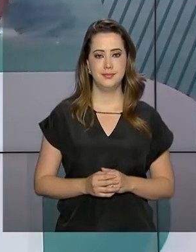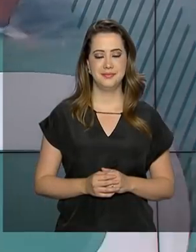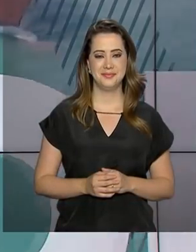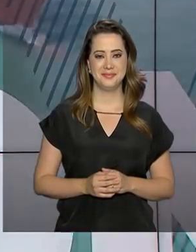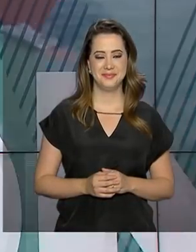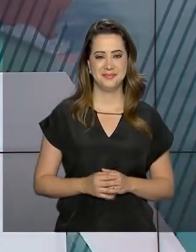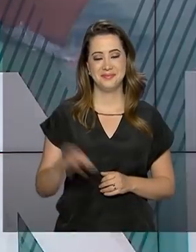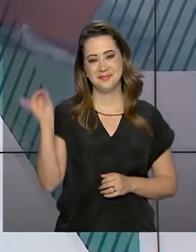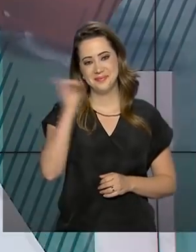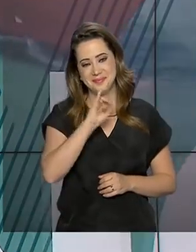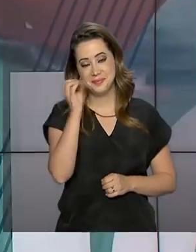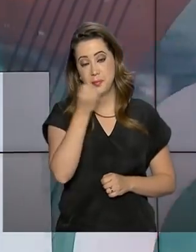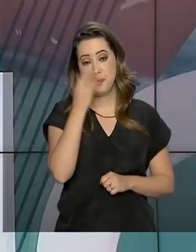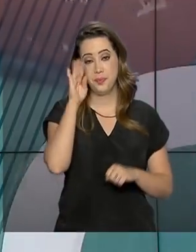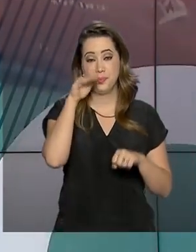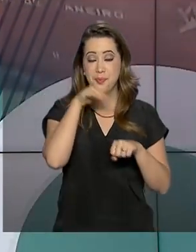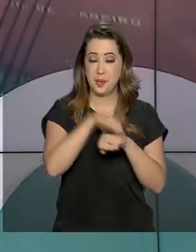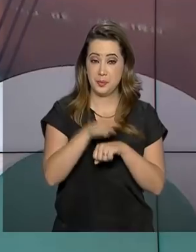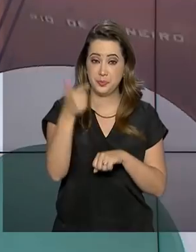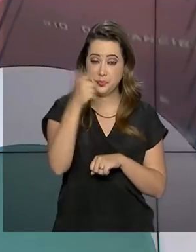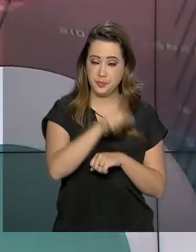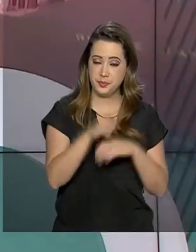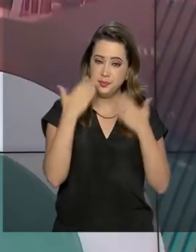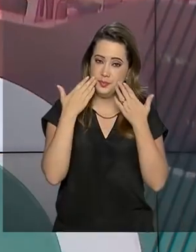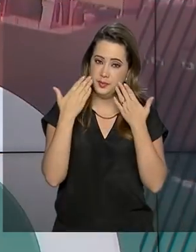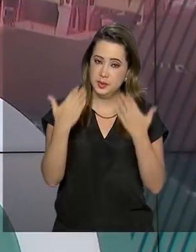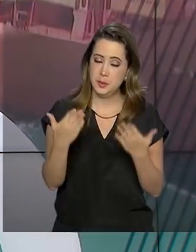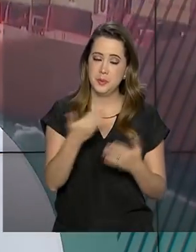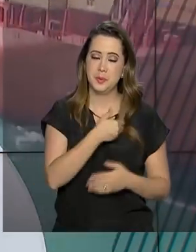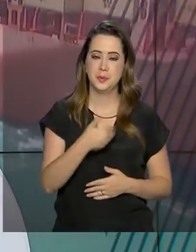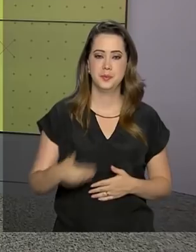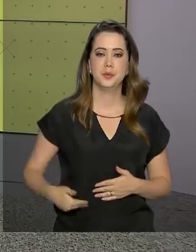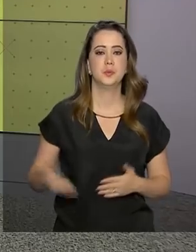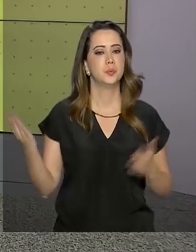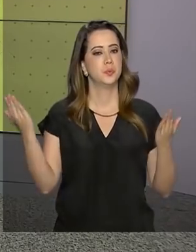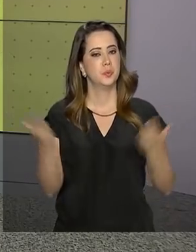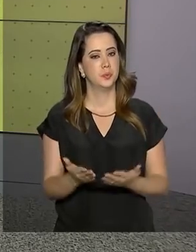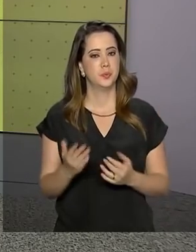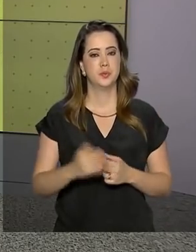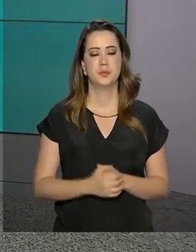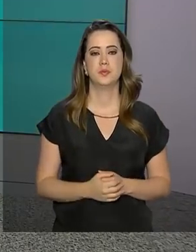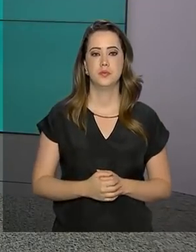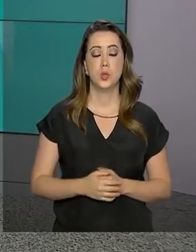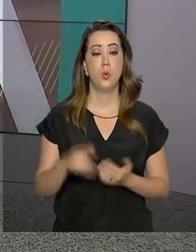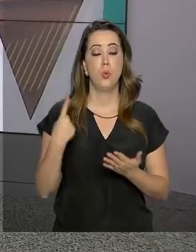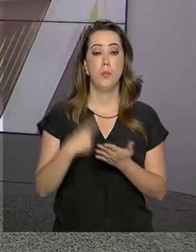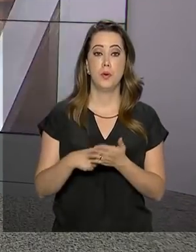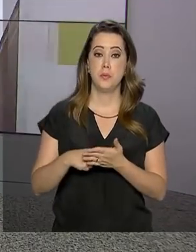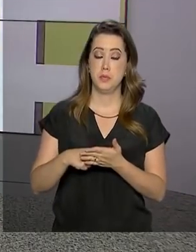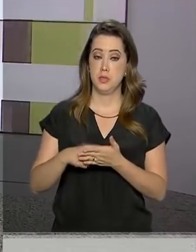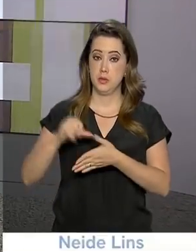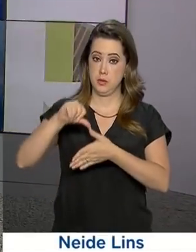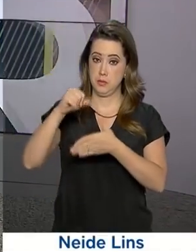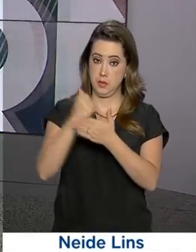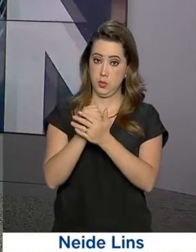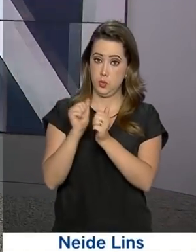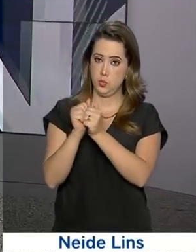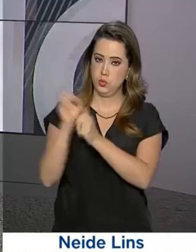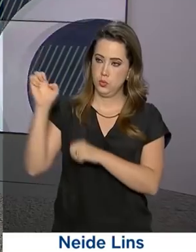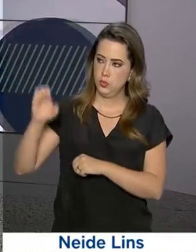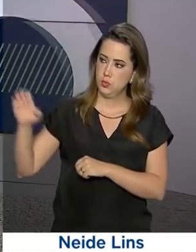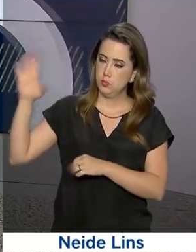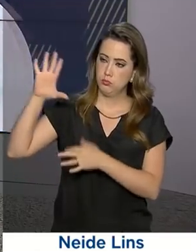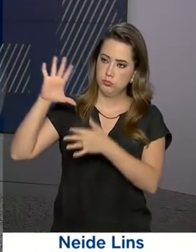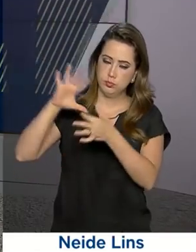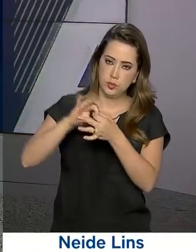Olá, boa noite. Estamos de volta com mais uma edição do Governo Agora. O acordo entre Mercosul e União Europeia está